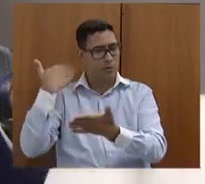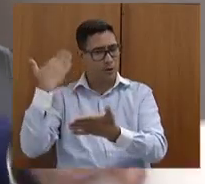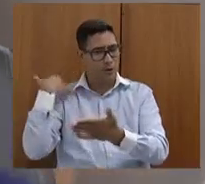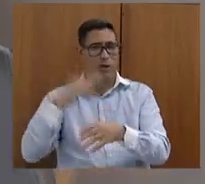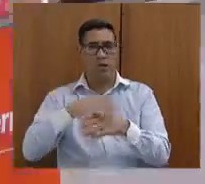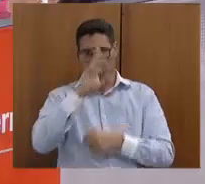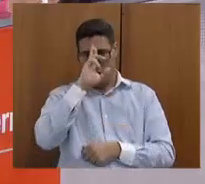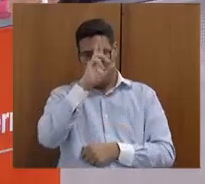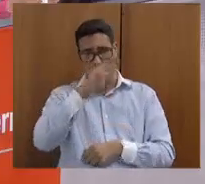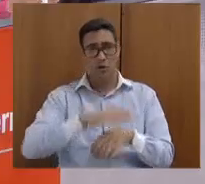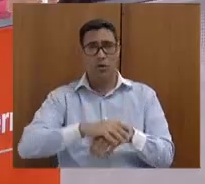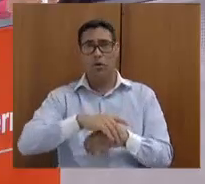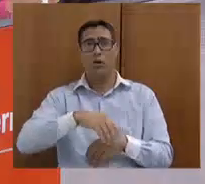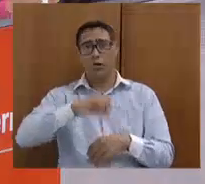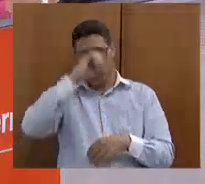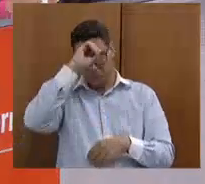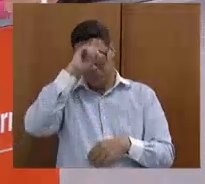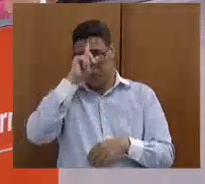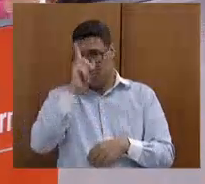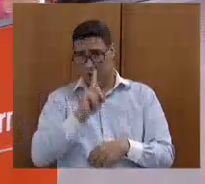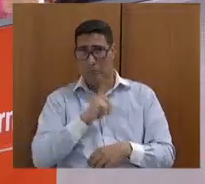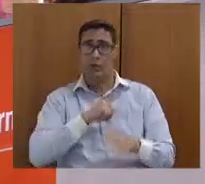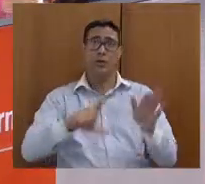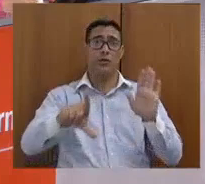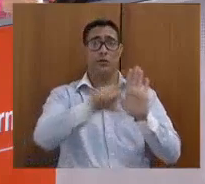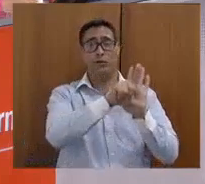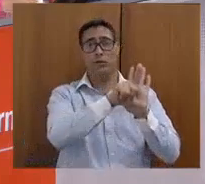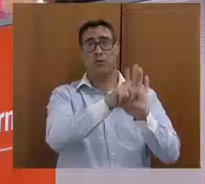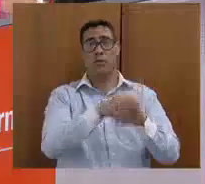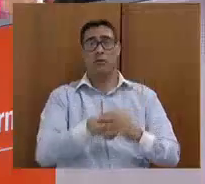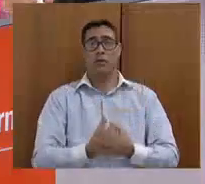sem sem esse respaldo legal